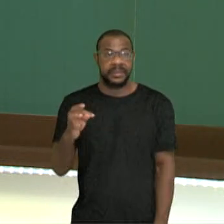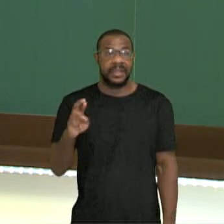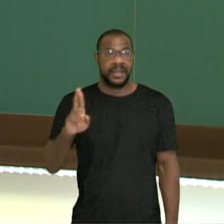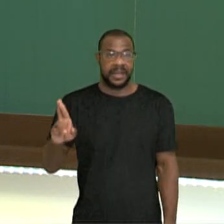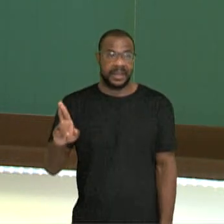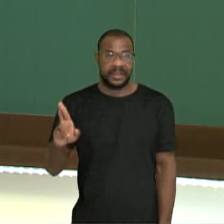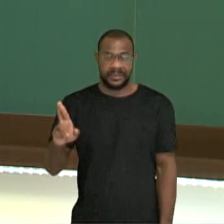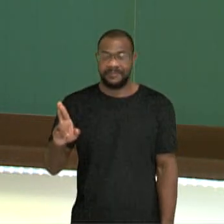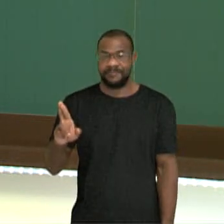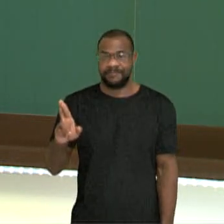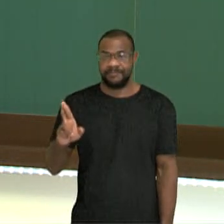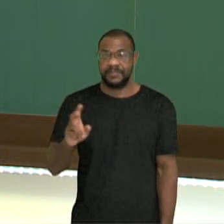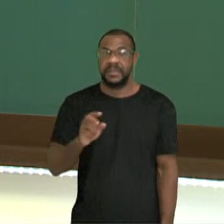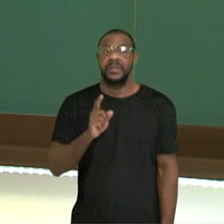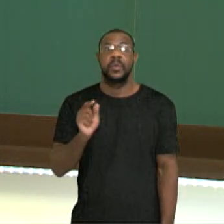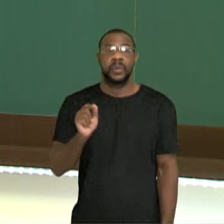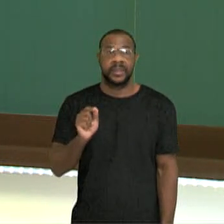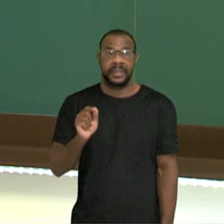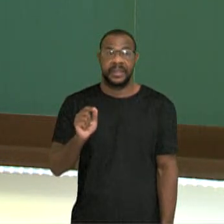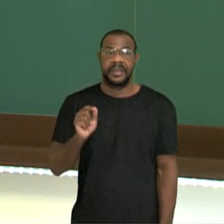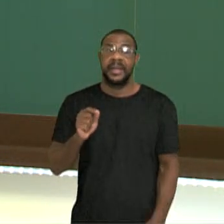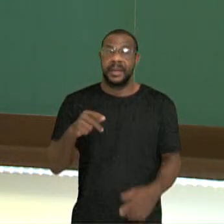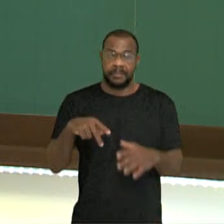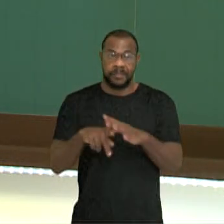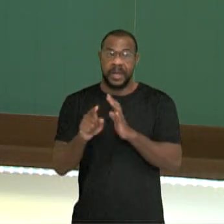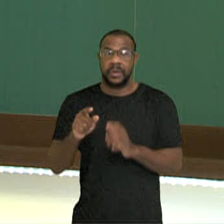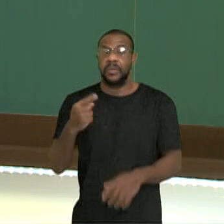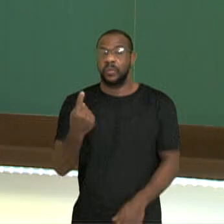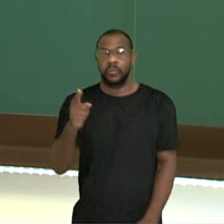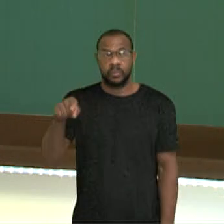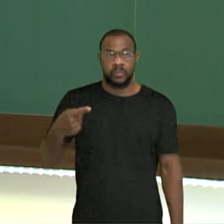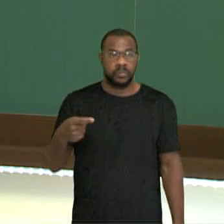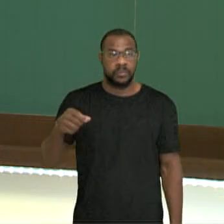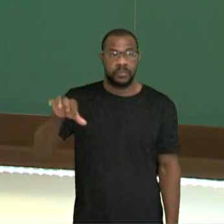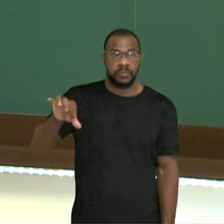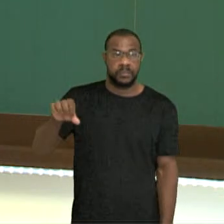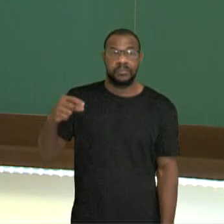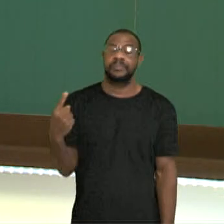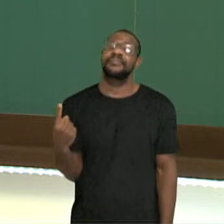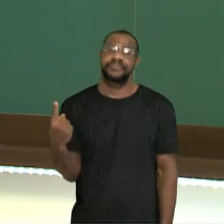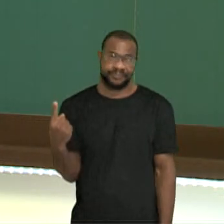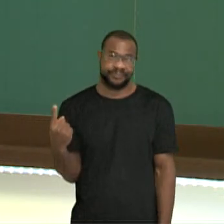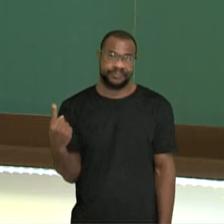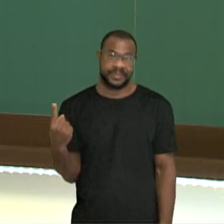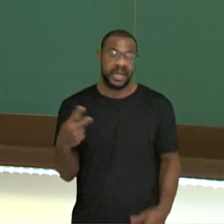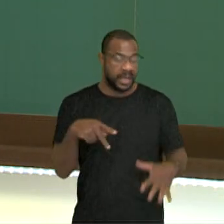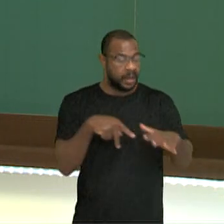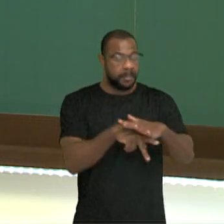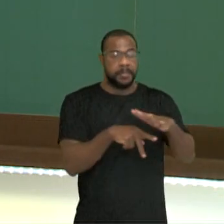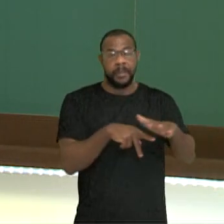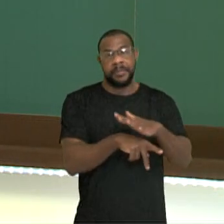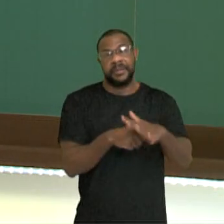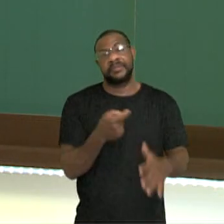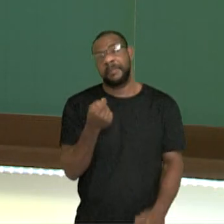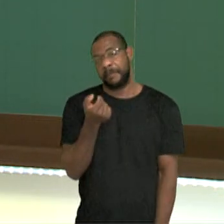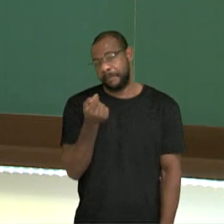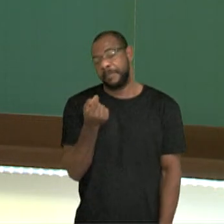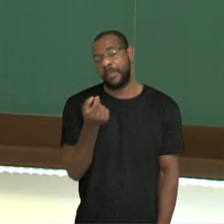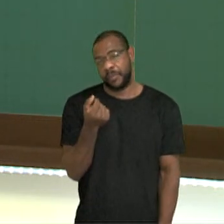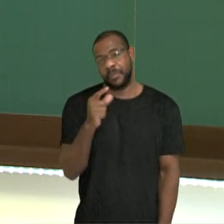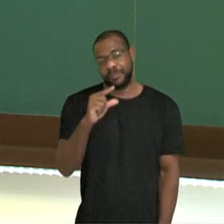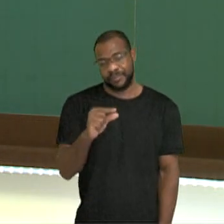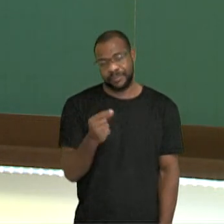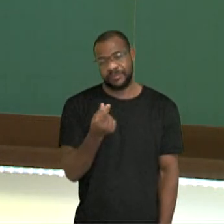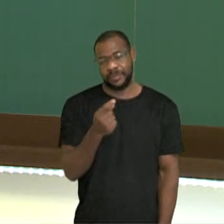1,91% ao ano. Então, você veja que a poupança está rendendo menos que a própria inflação que a gente teve no último